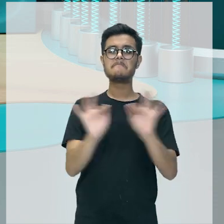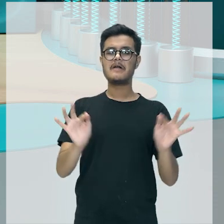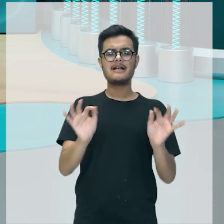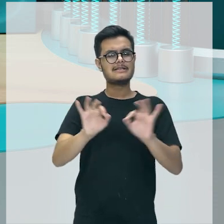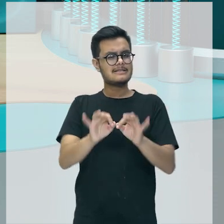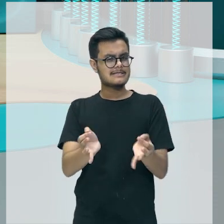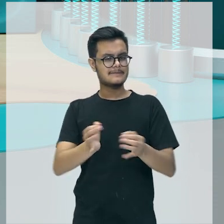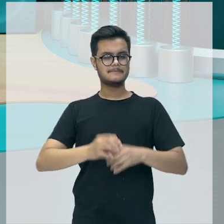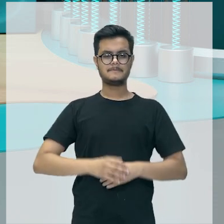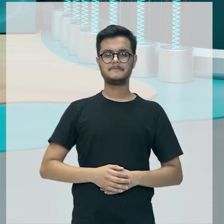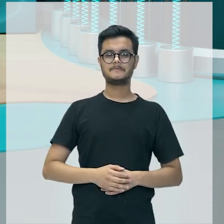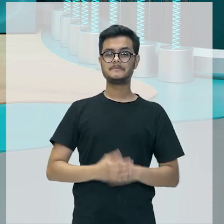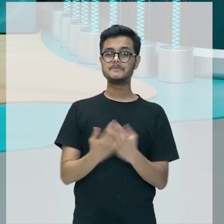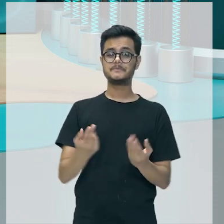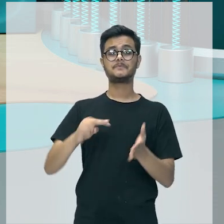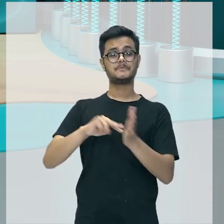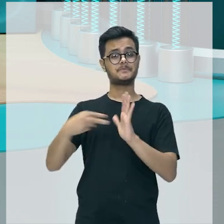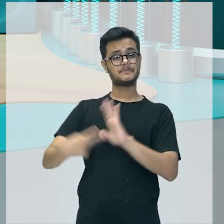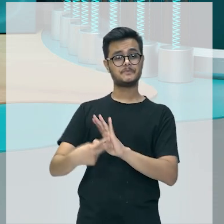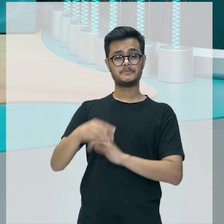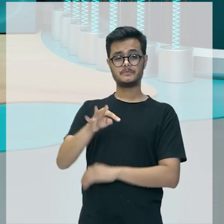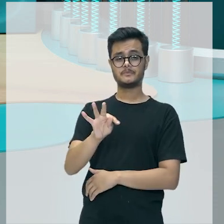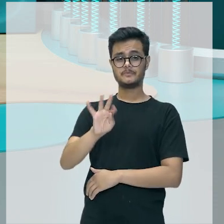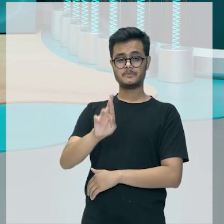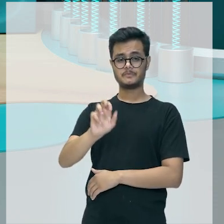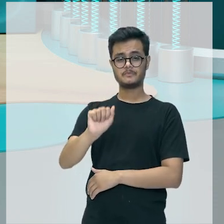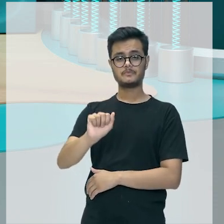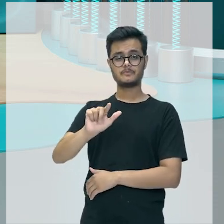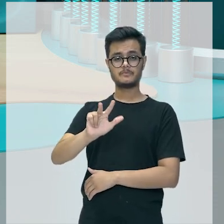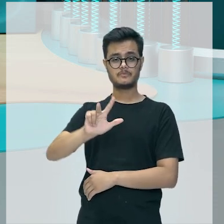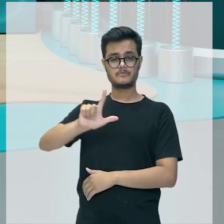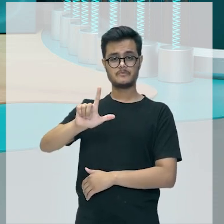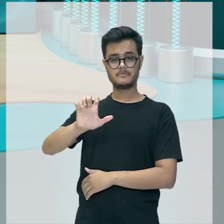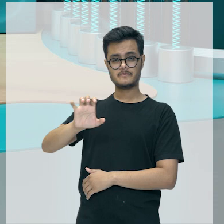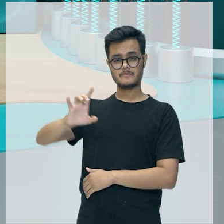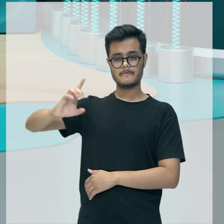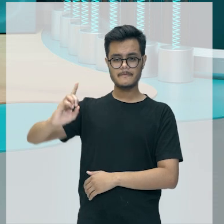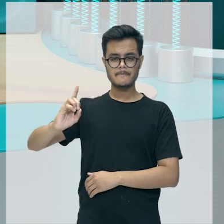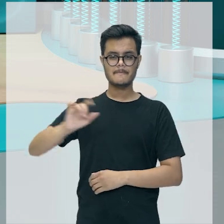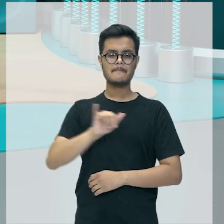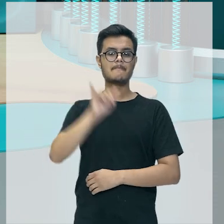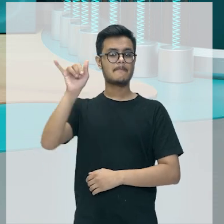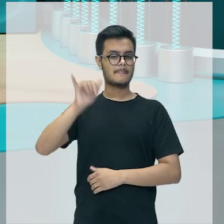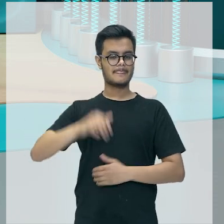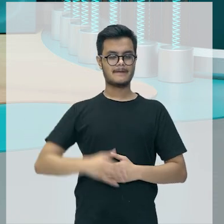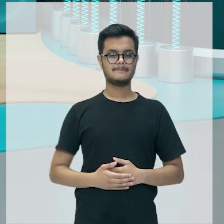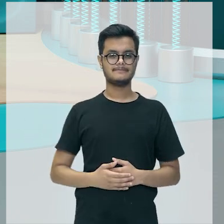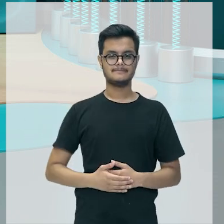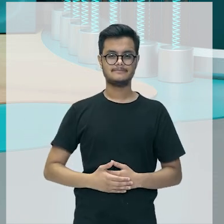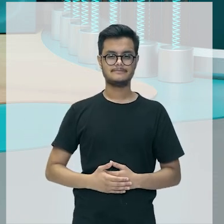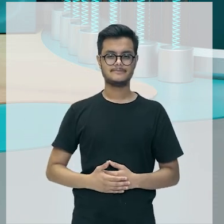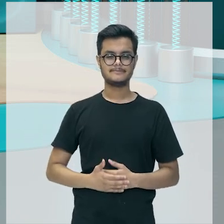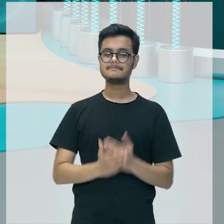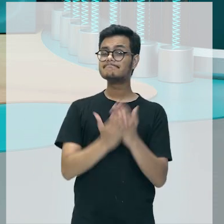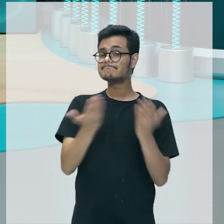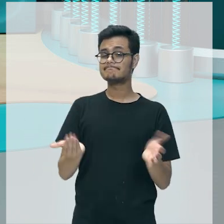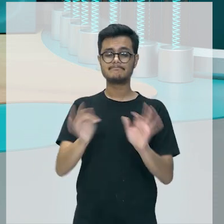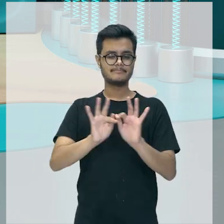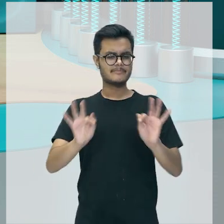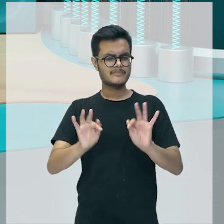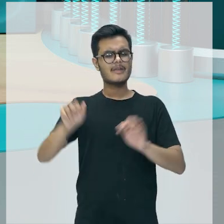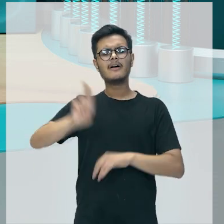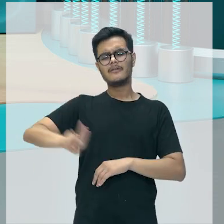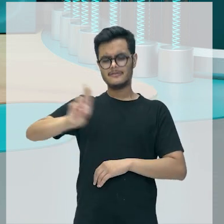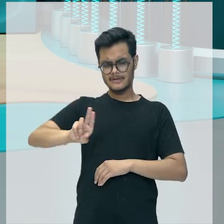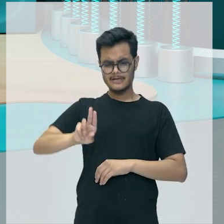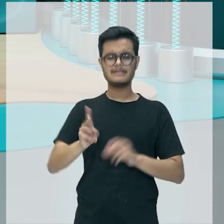I traveled on the weekend. Eu viajei no final de semana, tá bom? Então, usar frases no